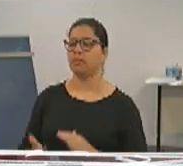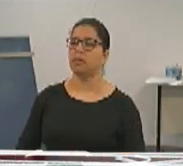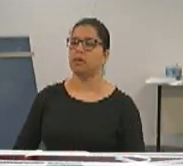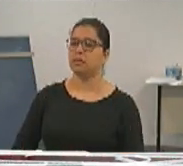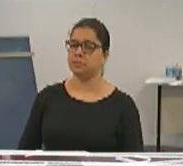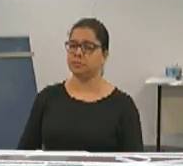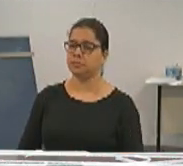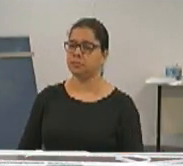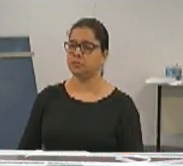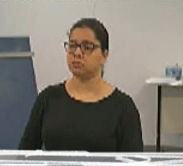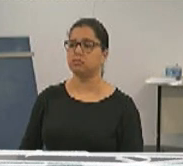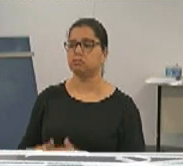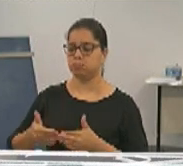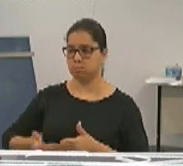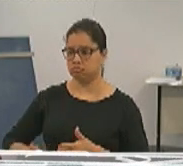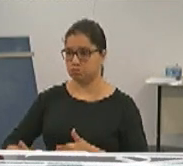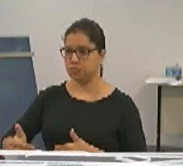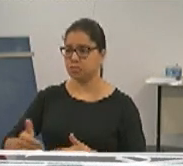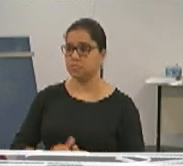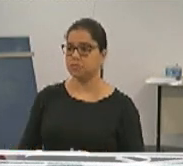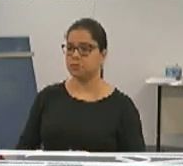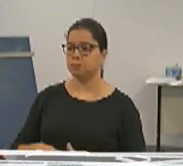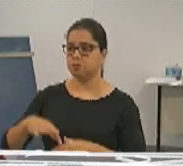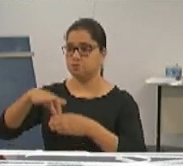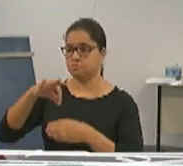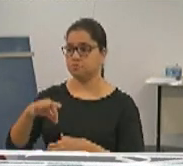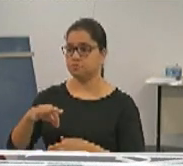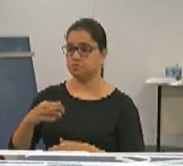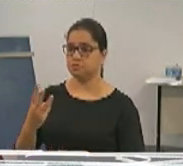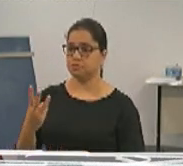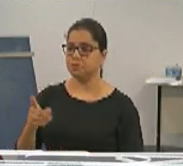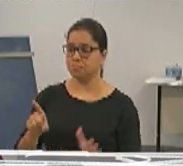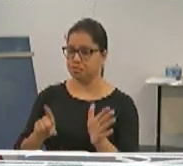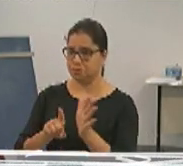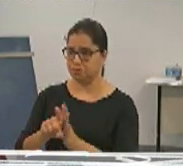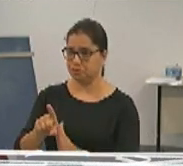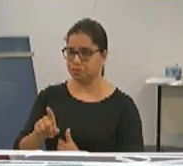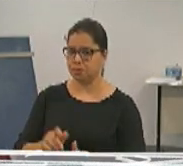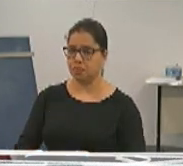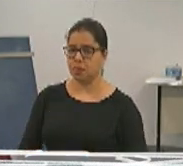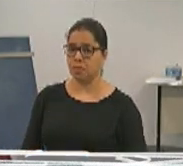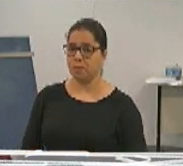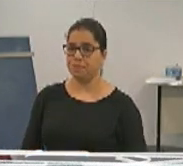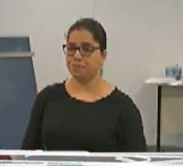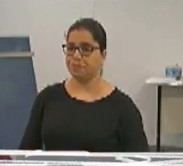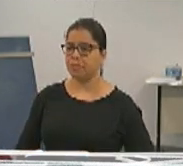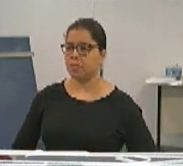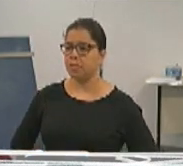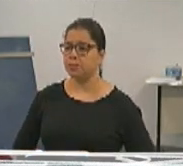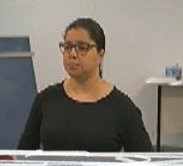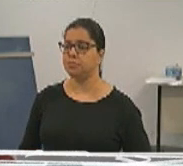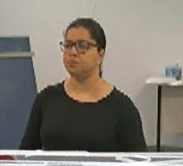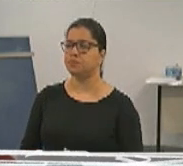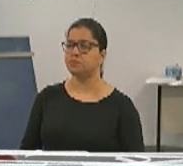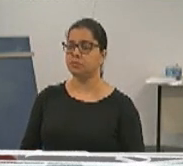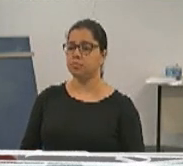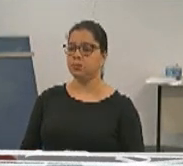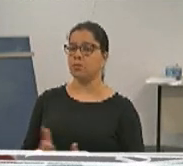Dando continuidade, sorteamos mais três perguntas. O docente Luciano